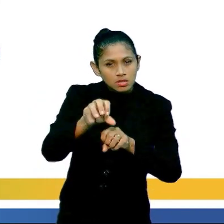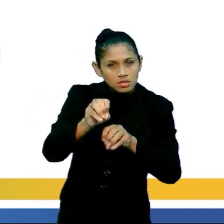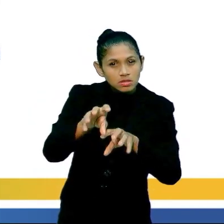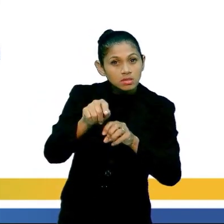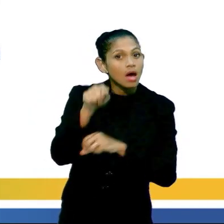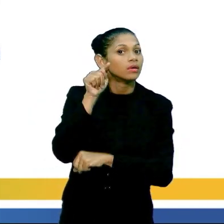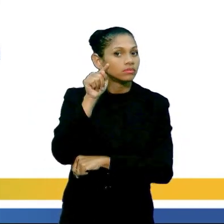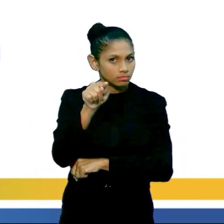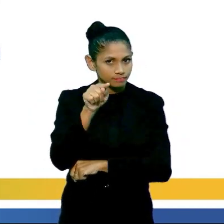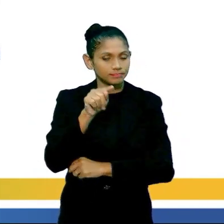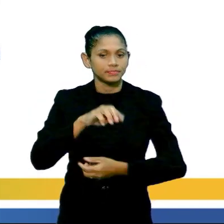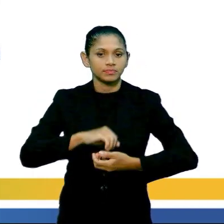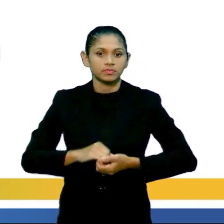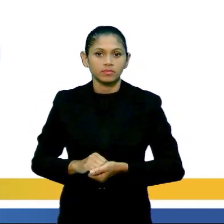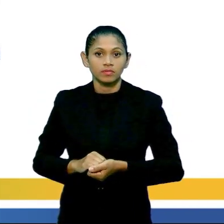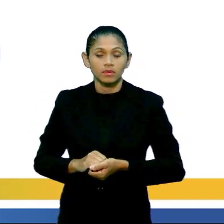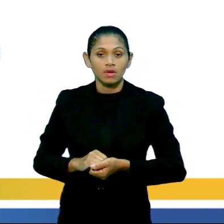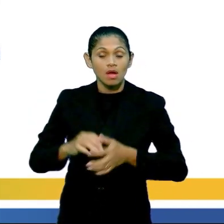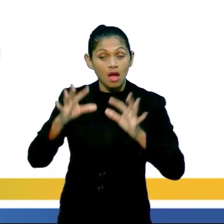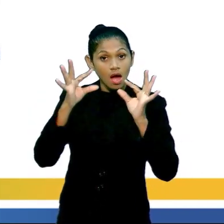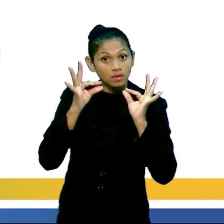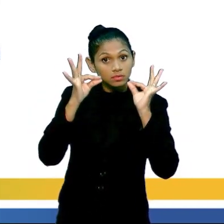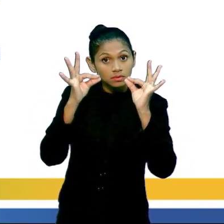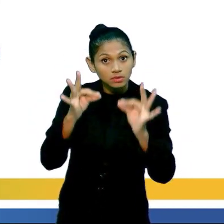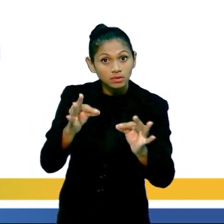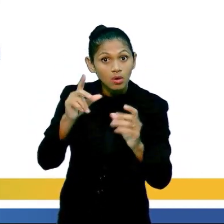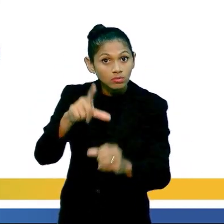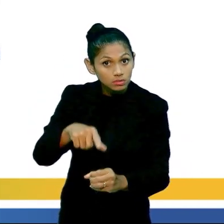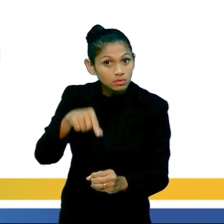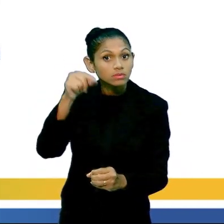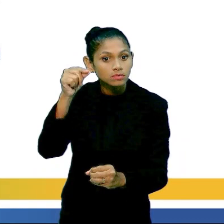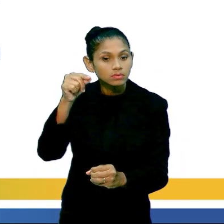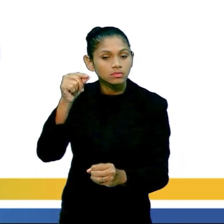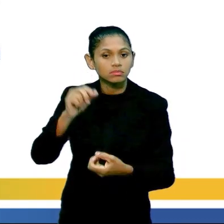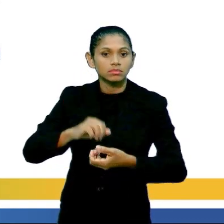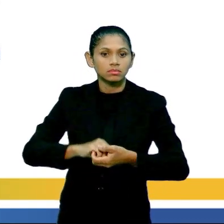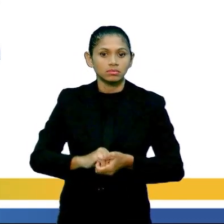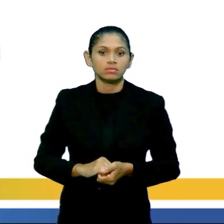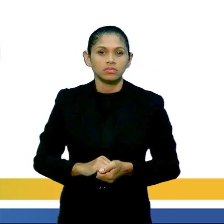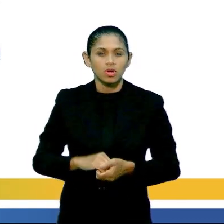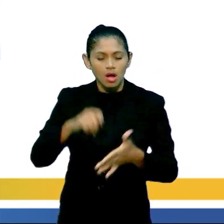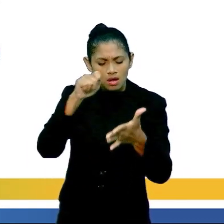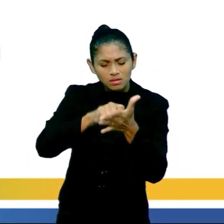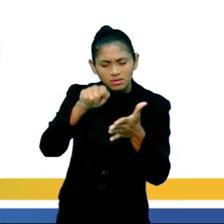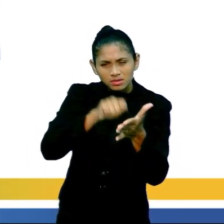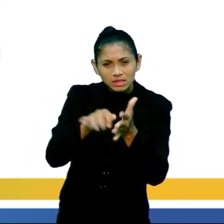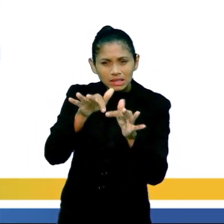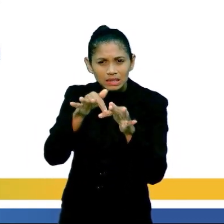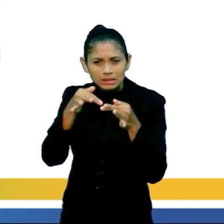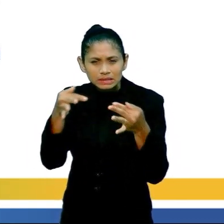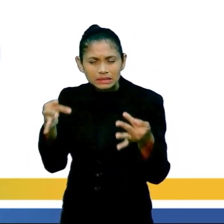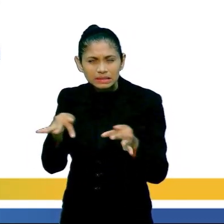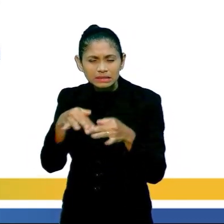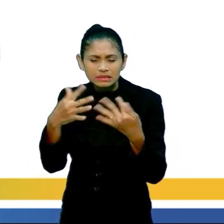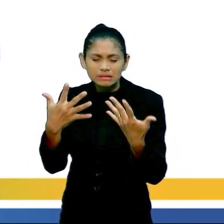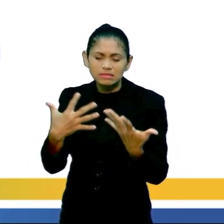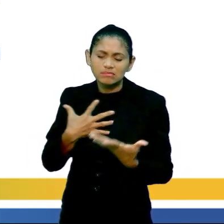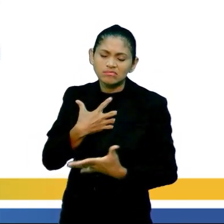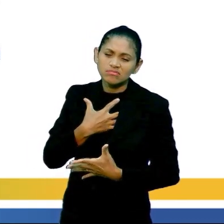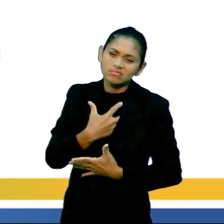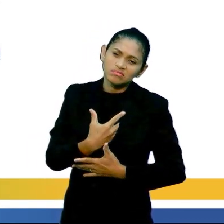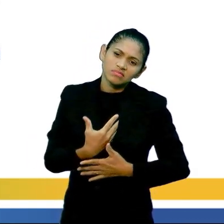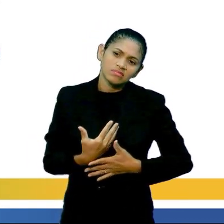Então, observe as alternativas aí. Uma escrita simples e nostálgica, dando uma sensação de